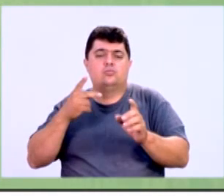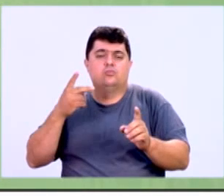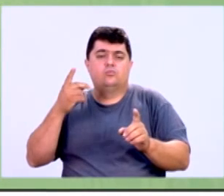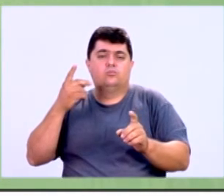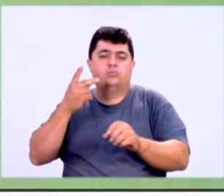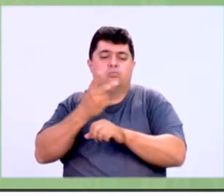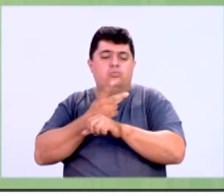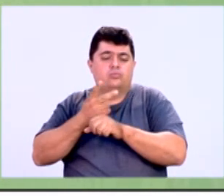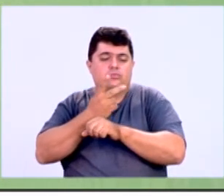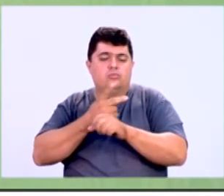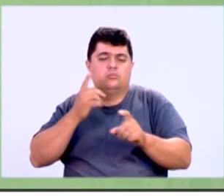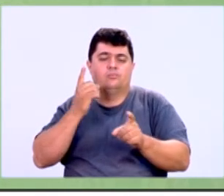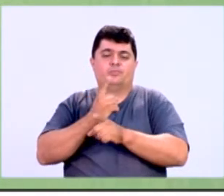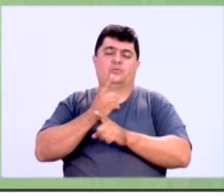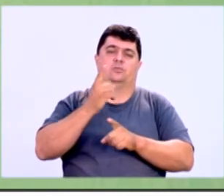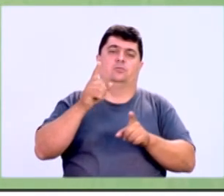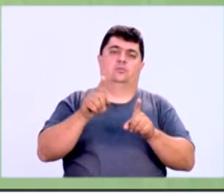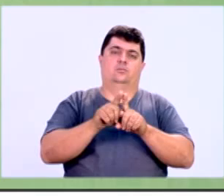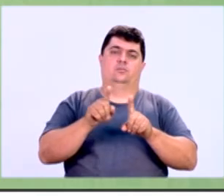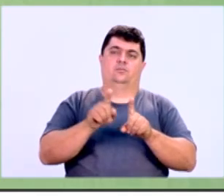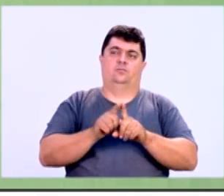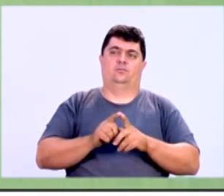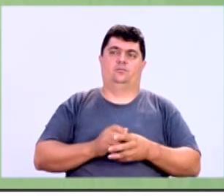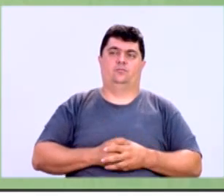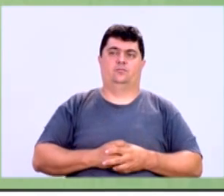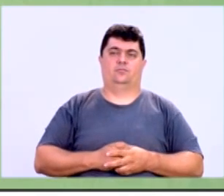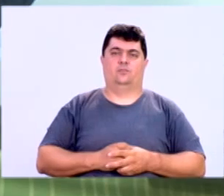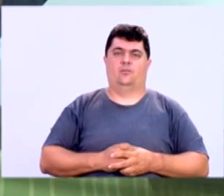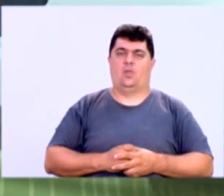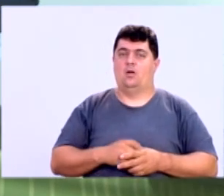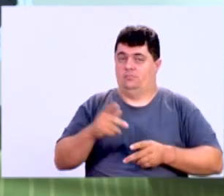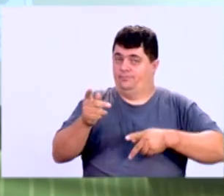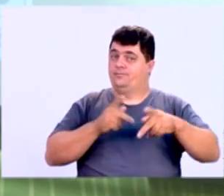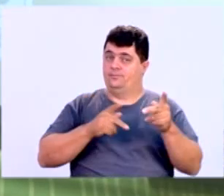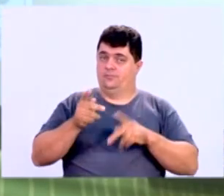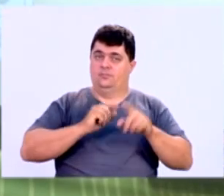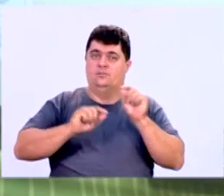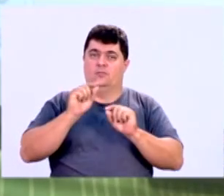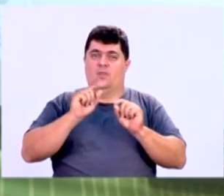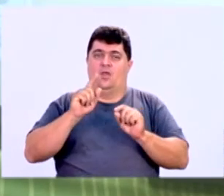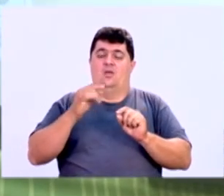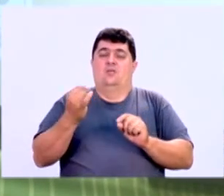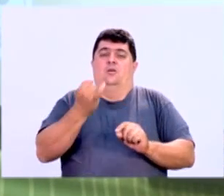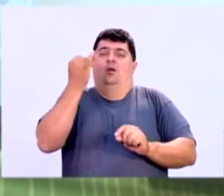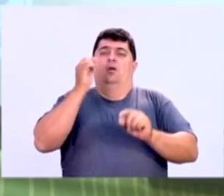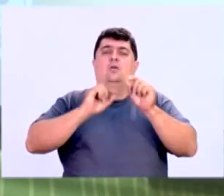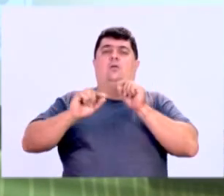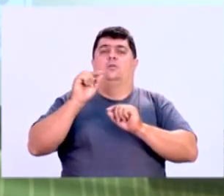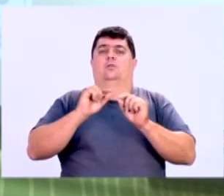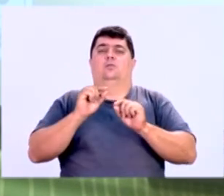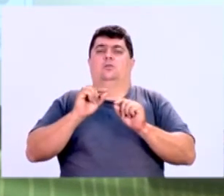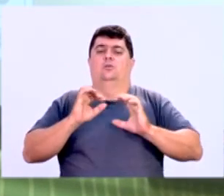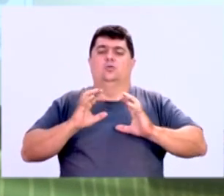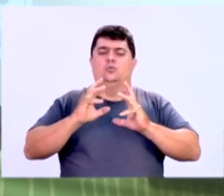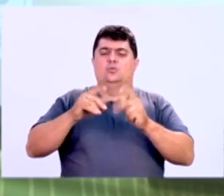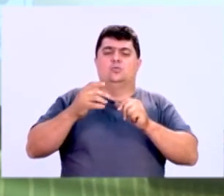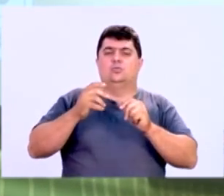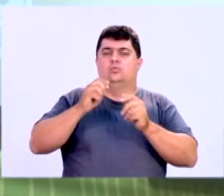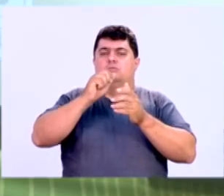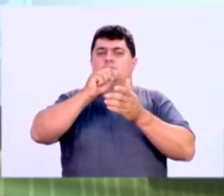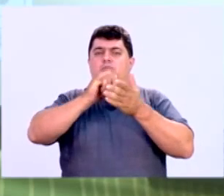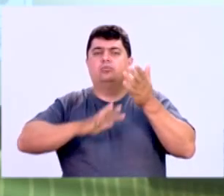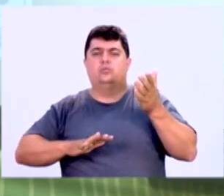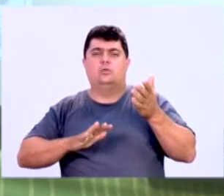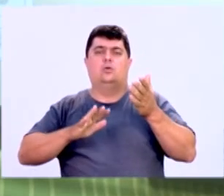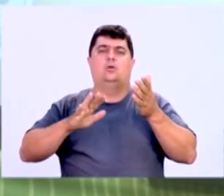de consulta para o aluno. Quando a gente fala de planejamento, é muito importante em qualquer uma de nossas atividades